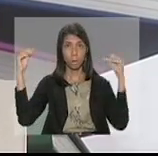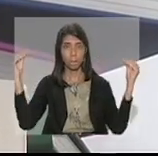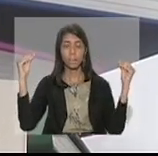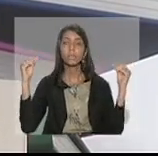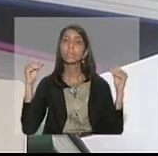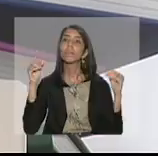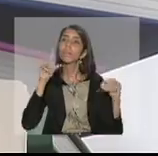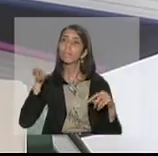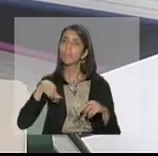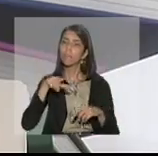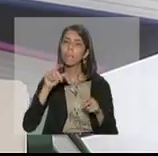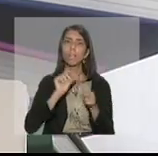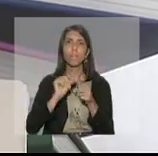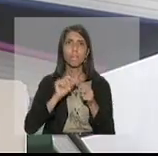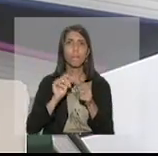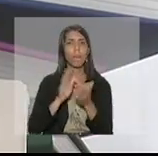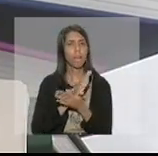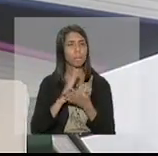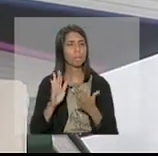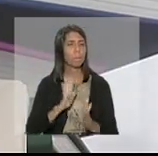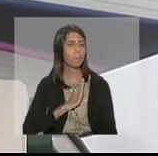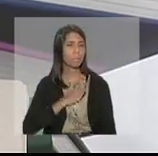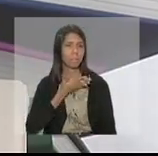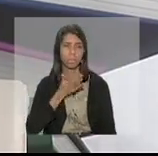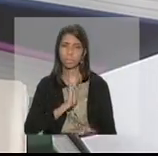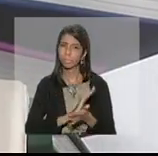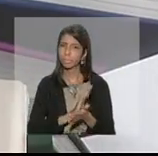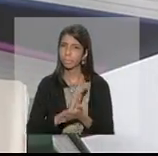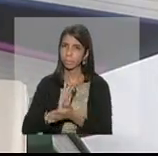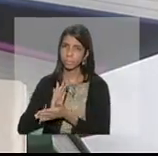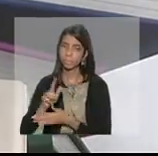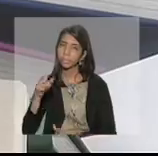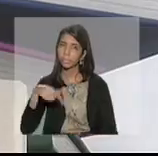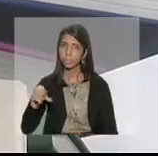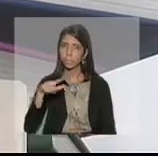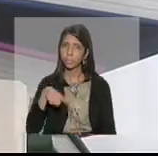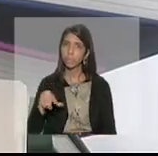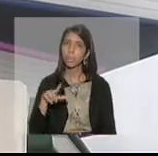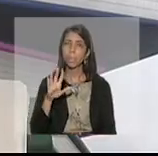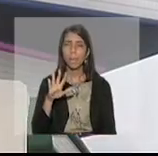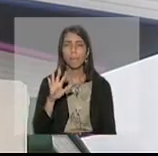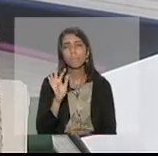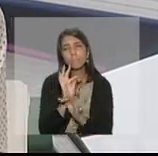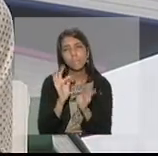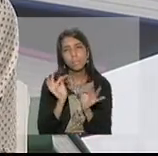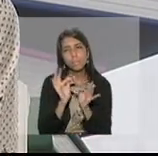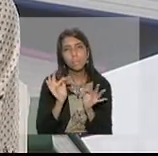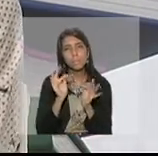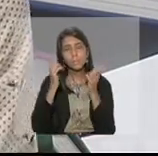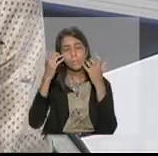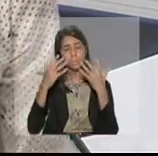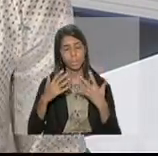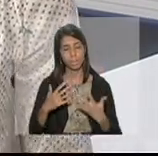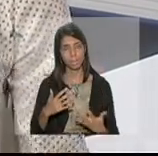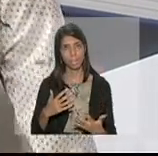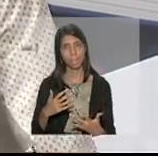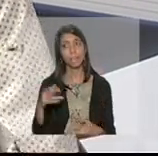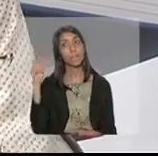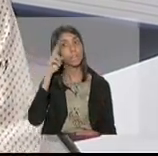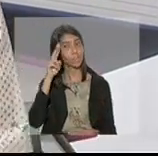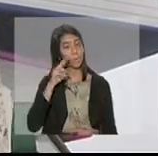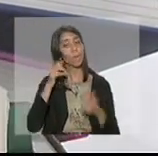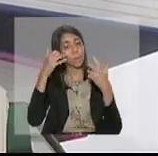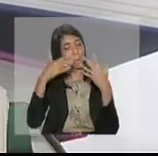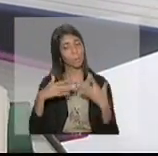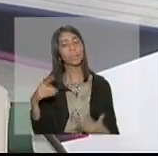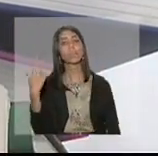que praticavam algumas barbáries com relação a eles. Mas eu vou suavizar esse conto, eu vou